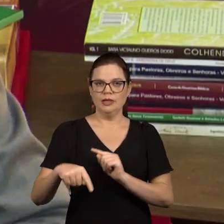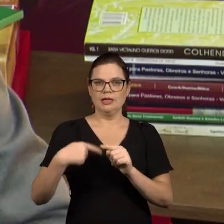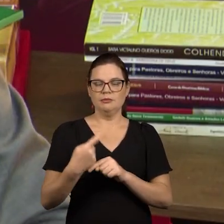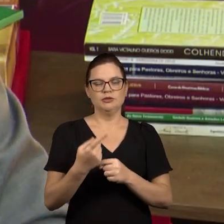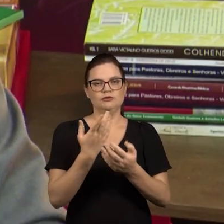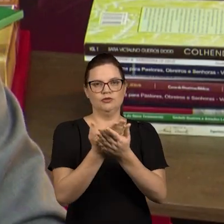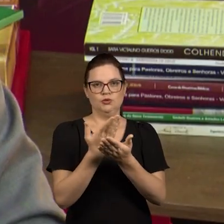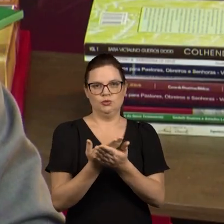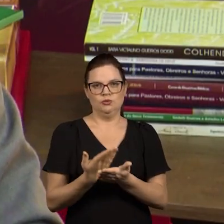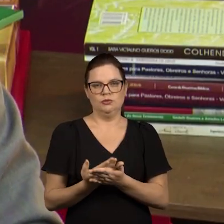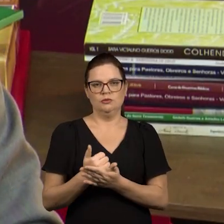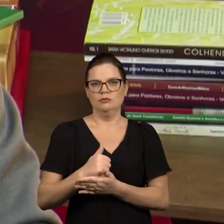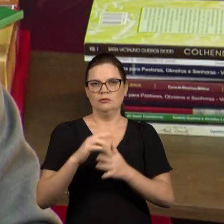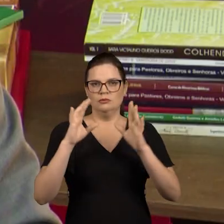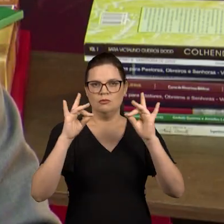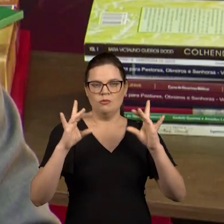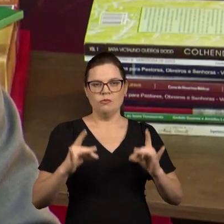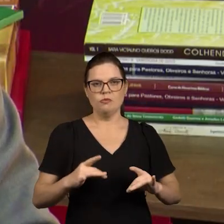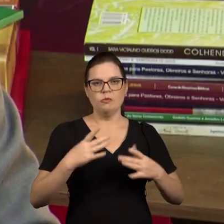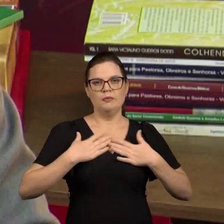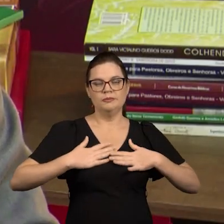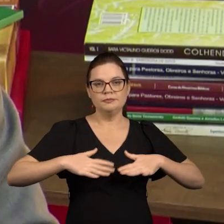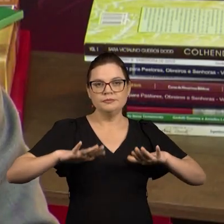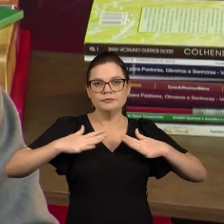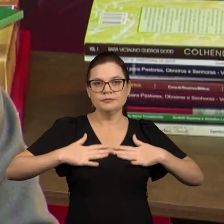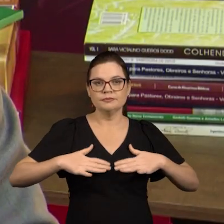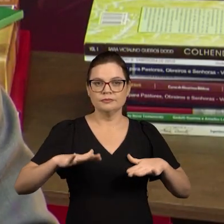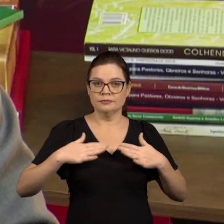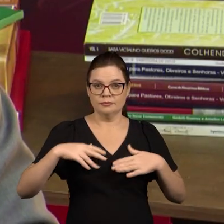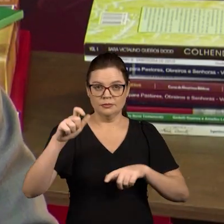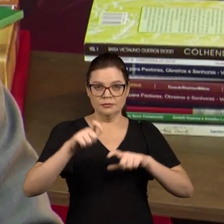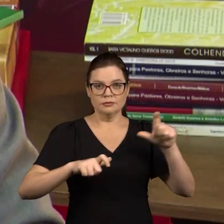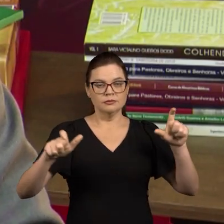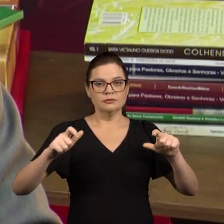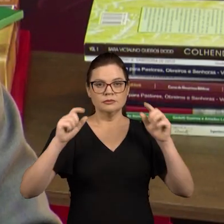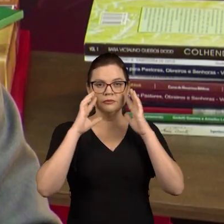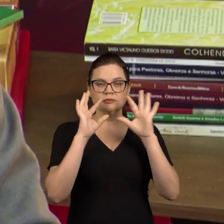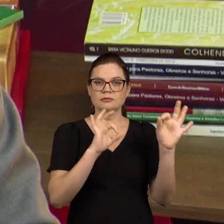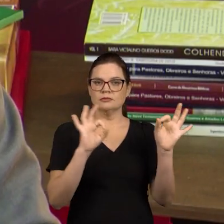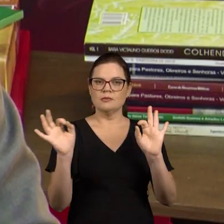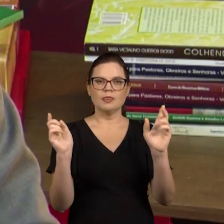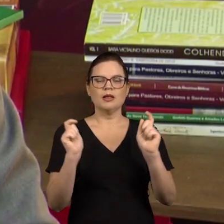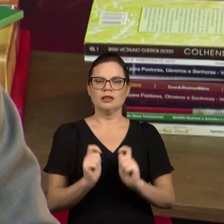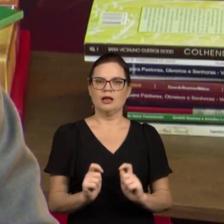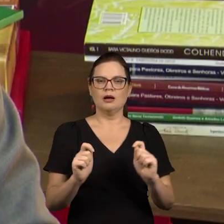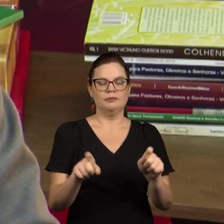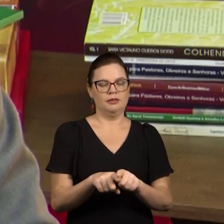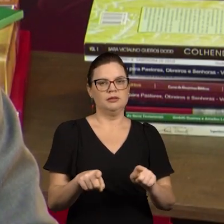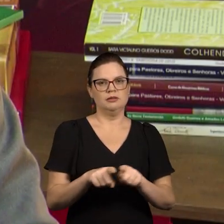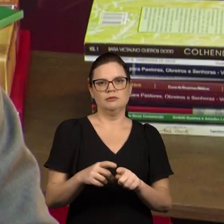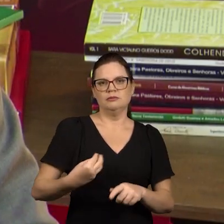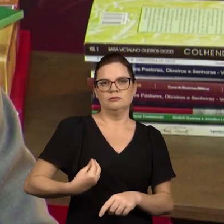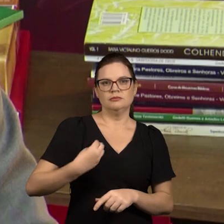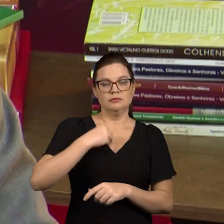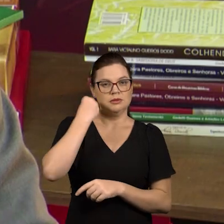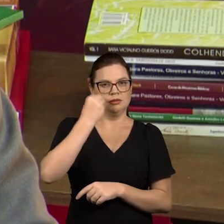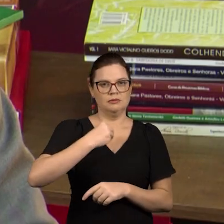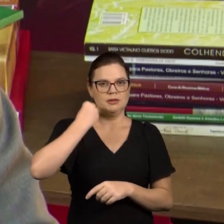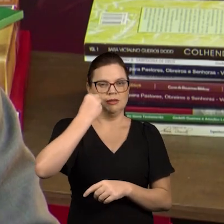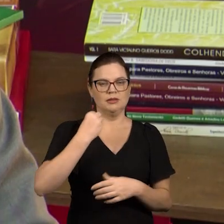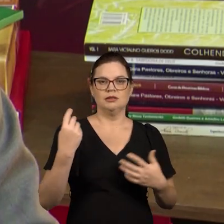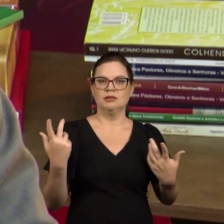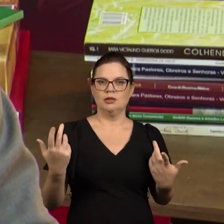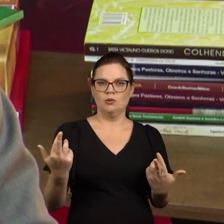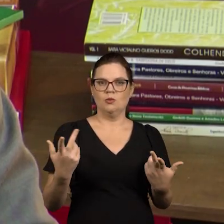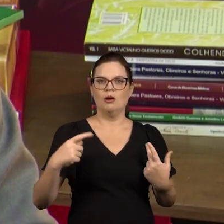aprofundando aqui com bastante calma aqui, para que os nossos espectadores possam viver as mesmas experiências que